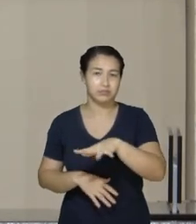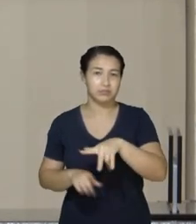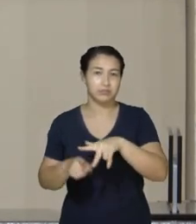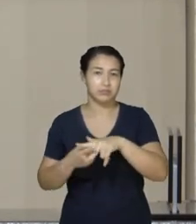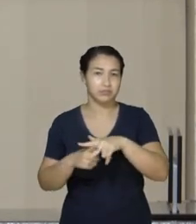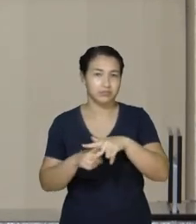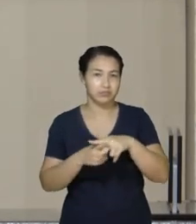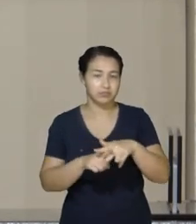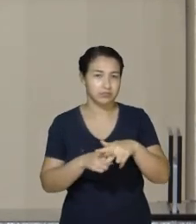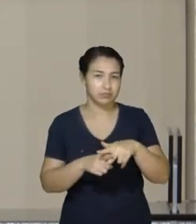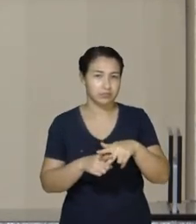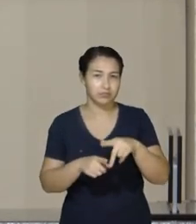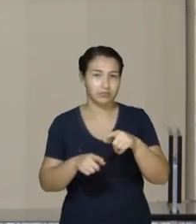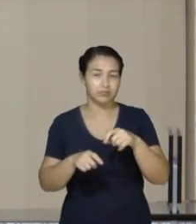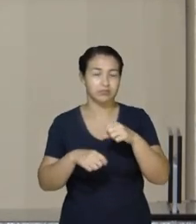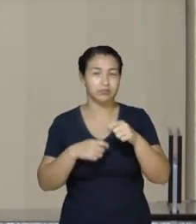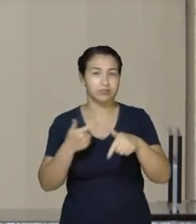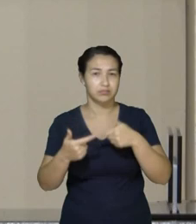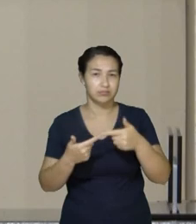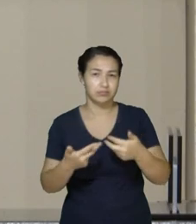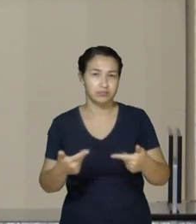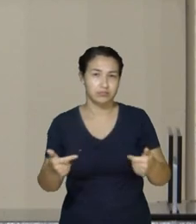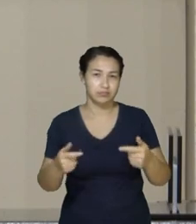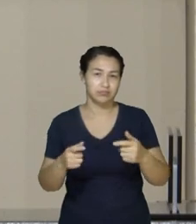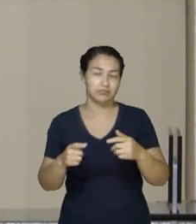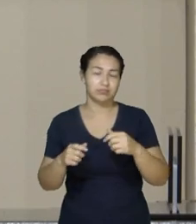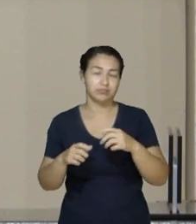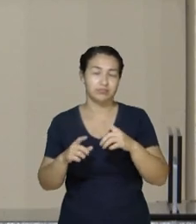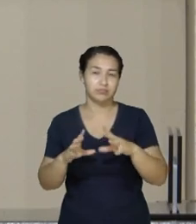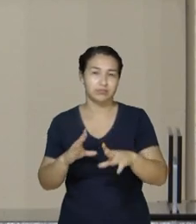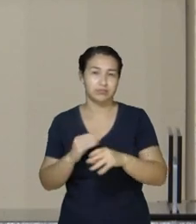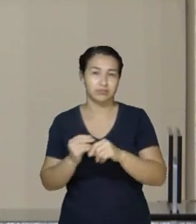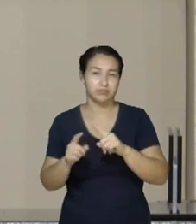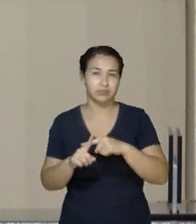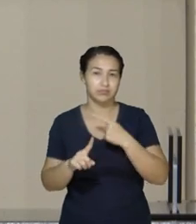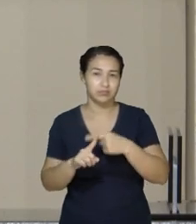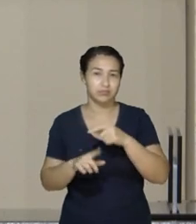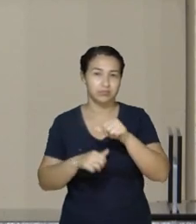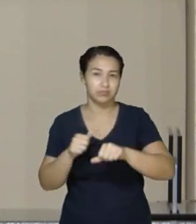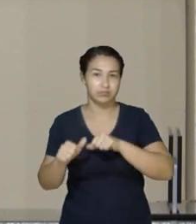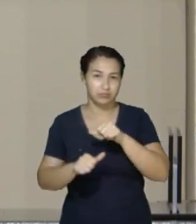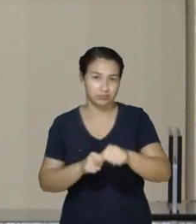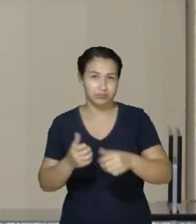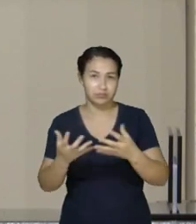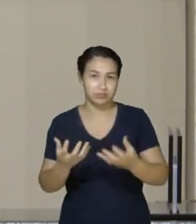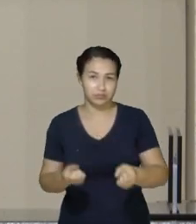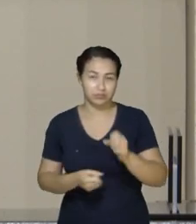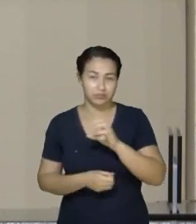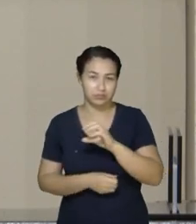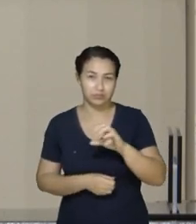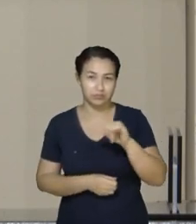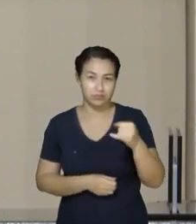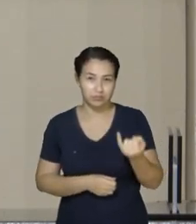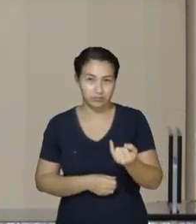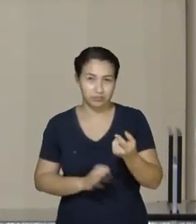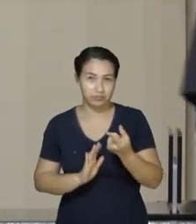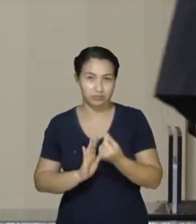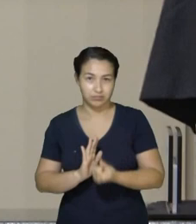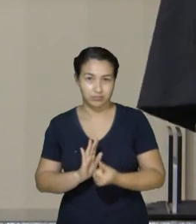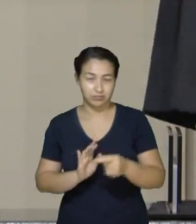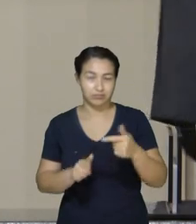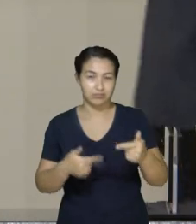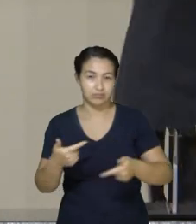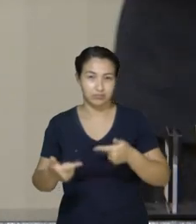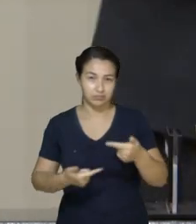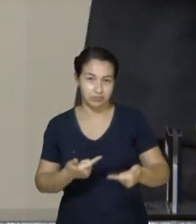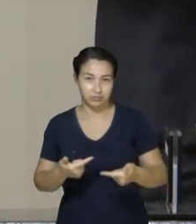experimental. Tem emenda aditiva e modificativo. Parecer favorável da Comissão de Constituição, Justiça, Finanças, Trabalho